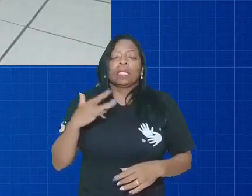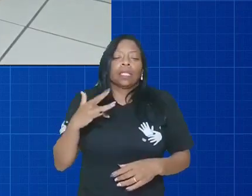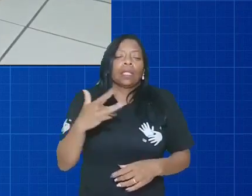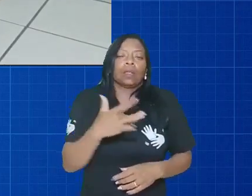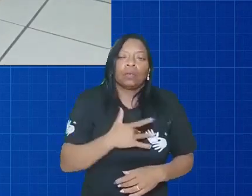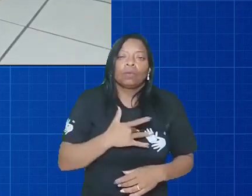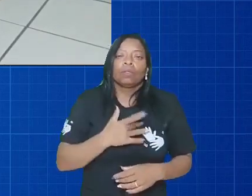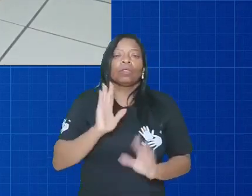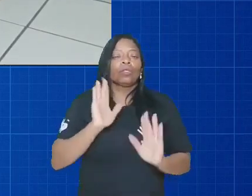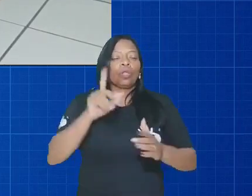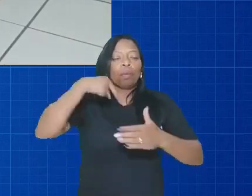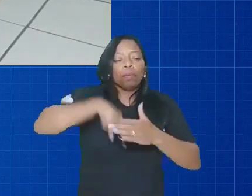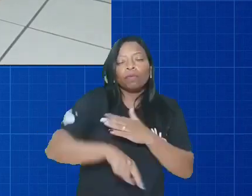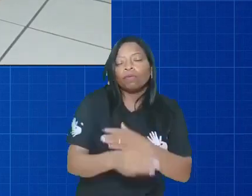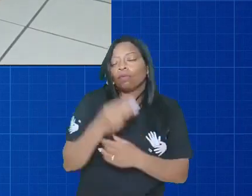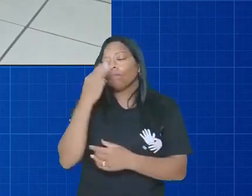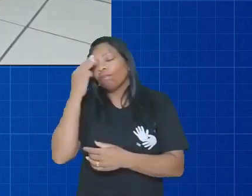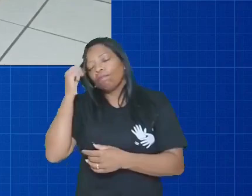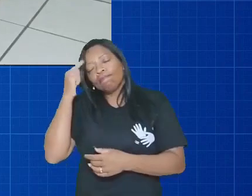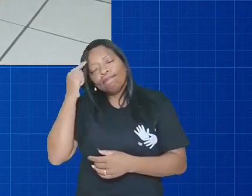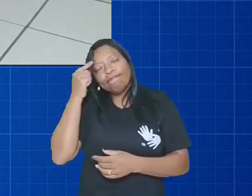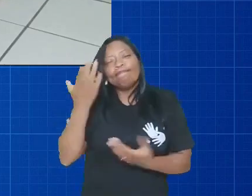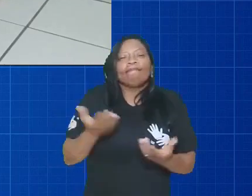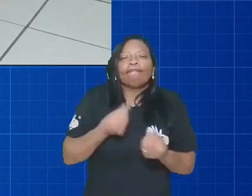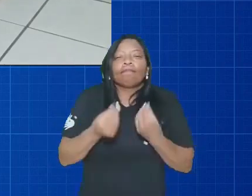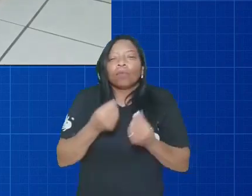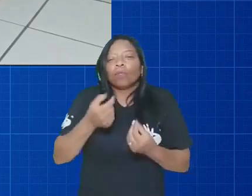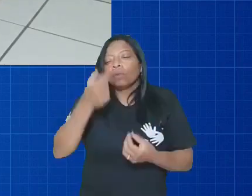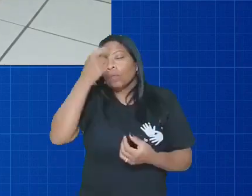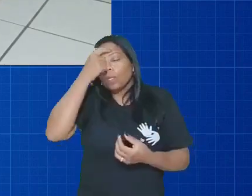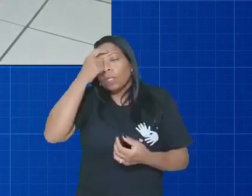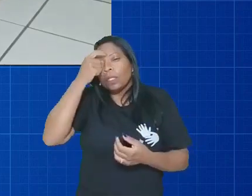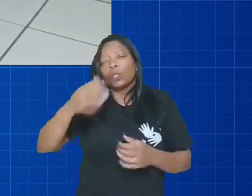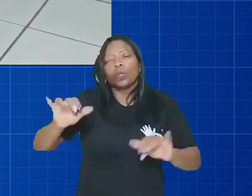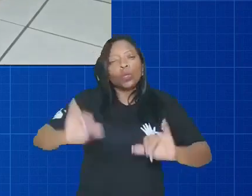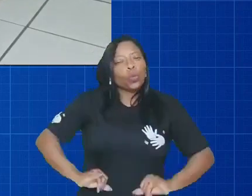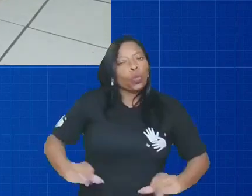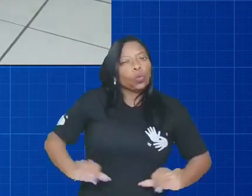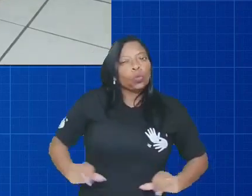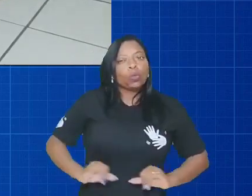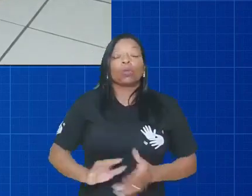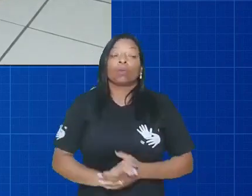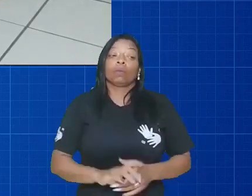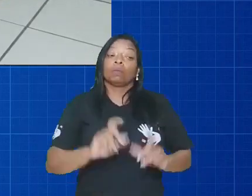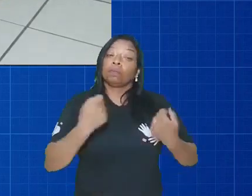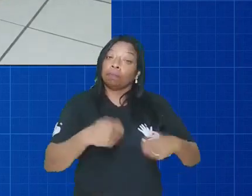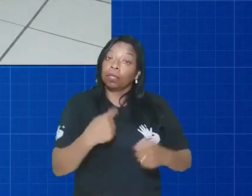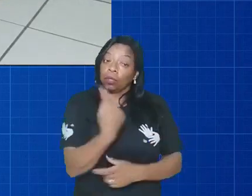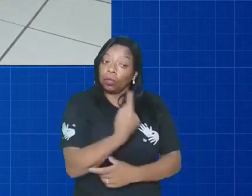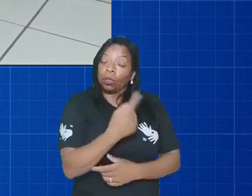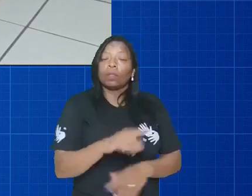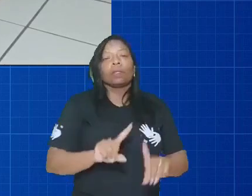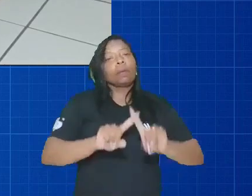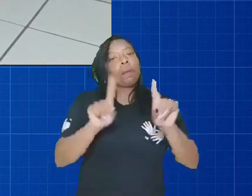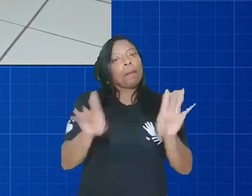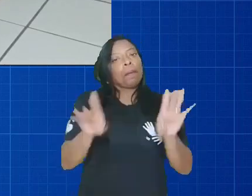acompanhadas, são pessoas que estão medicadas ou não, psiquiatricamente. Nós temos a condição de atendimentos em